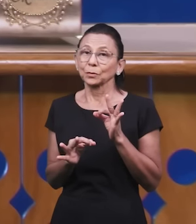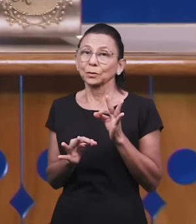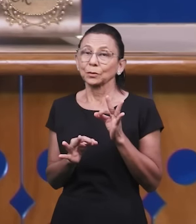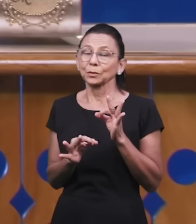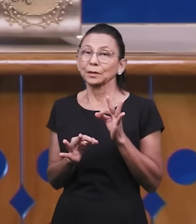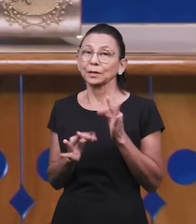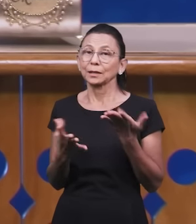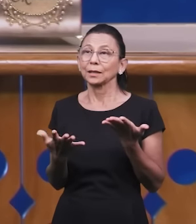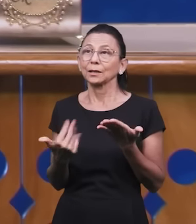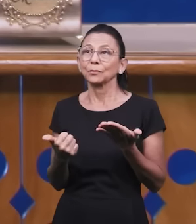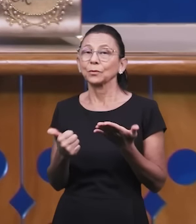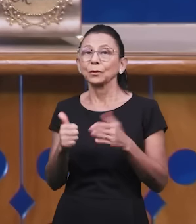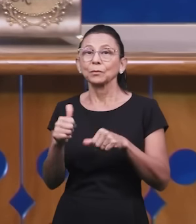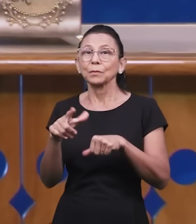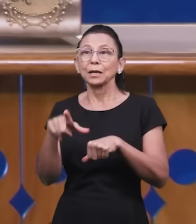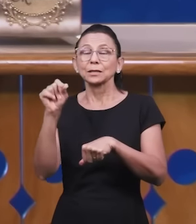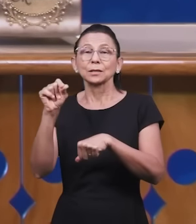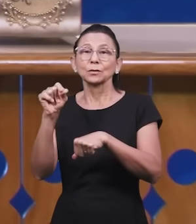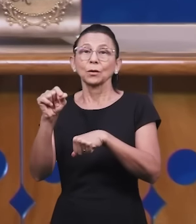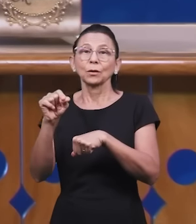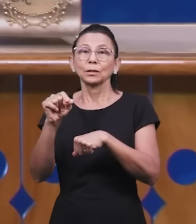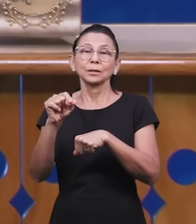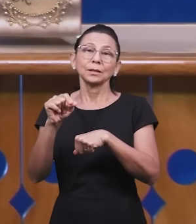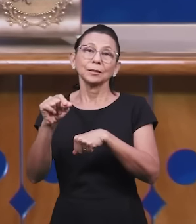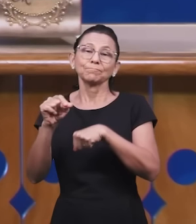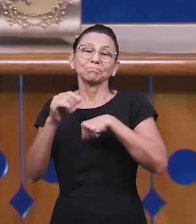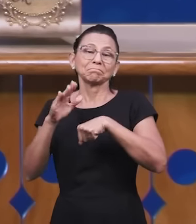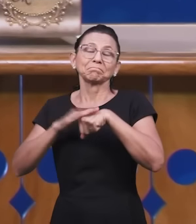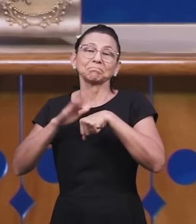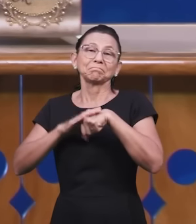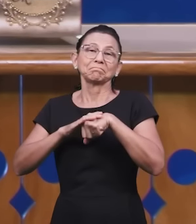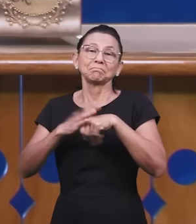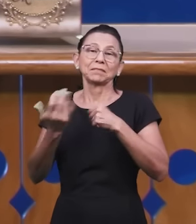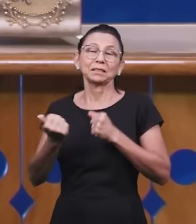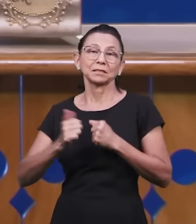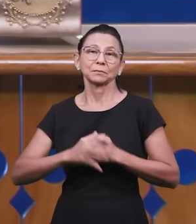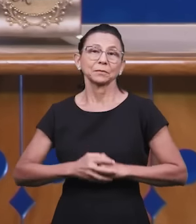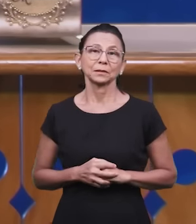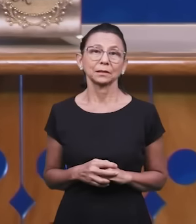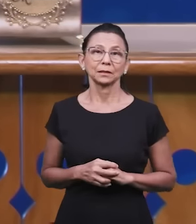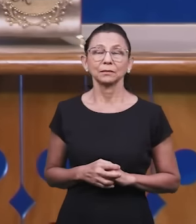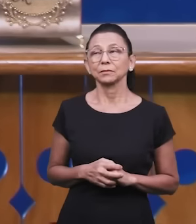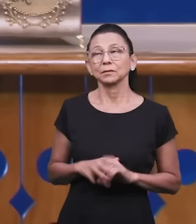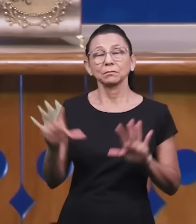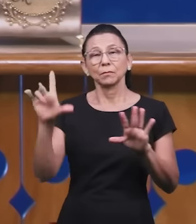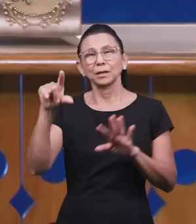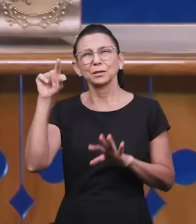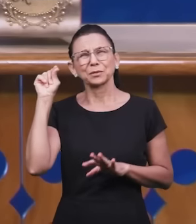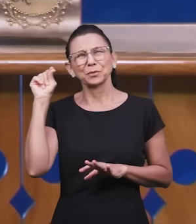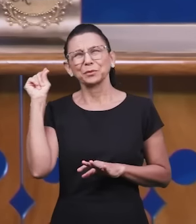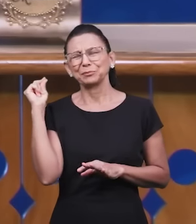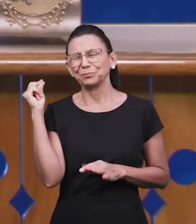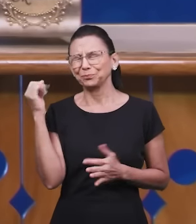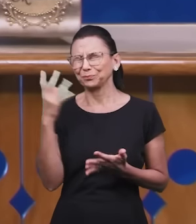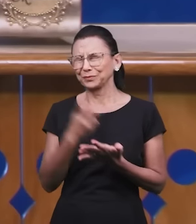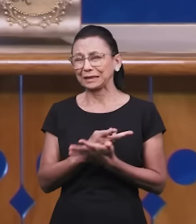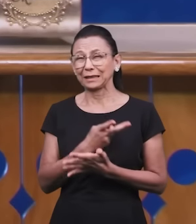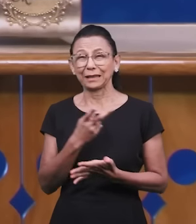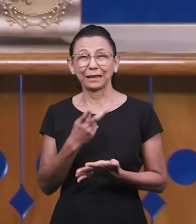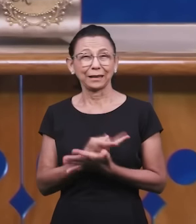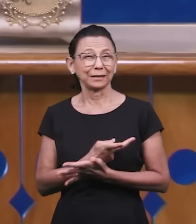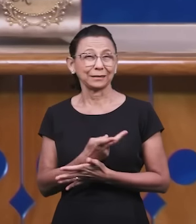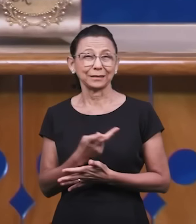homem, por tudo aquilo que ele escolheu o seu caminho, ele escolheu a sua vida, fez uma escolha que foi uma má